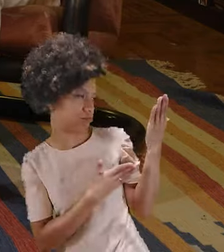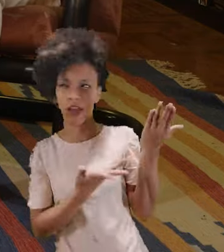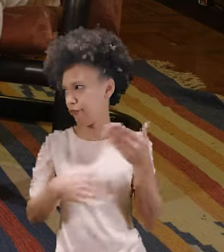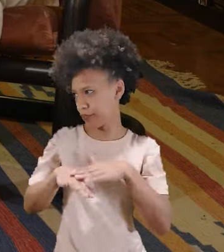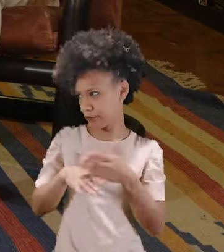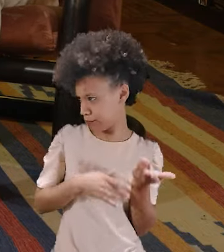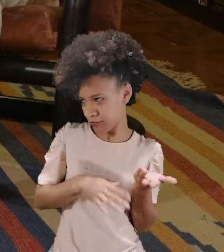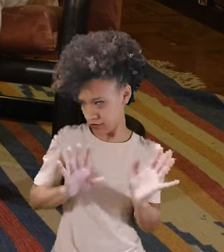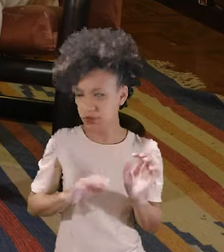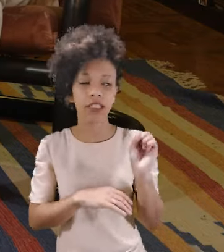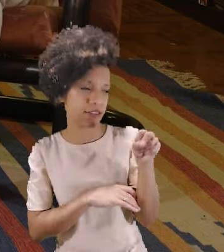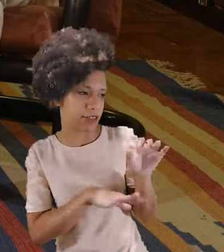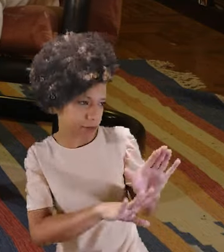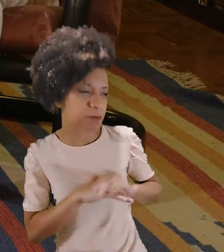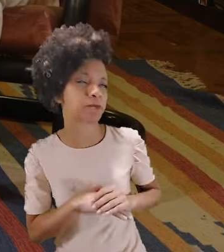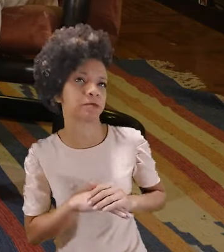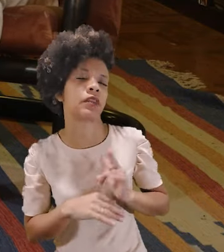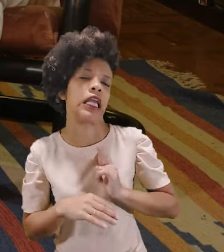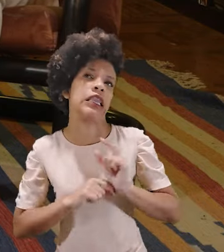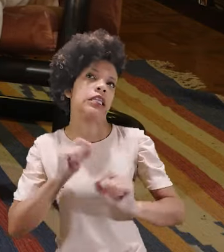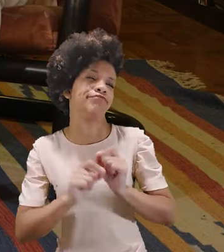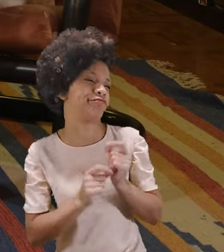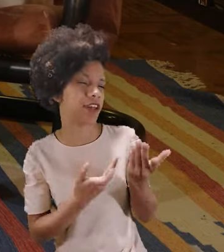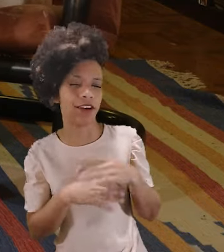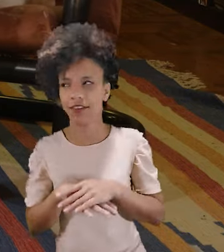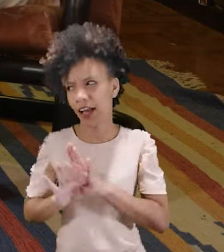assim então é isso direito que